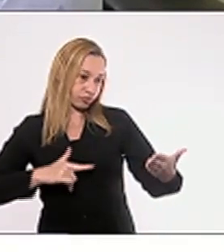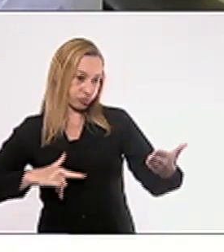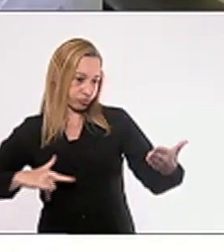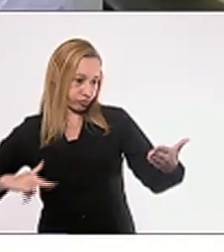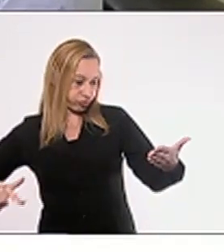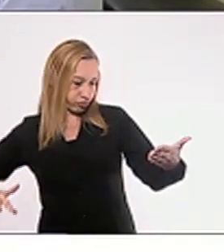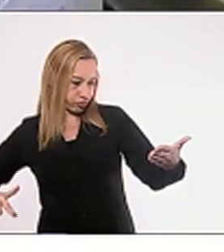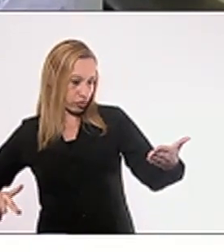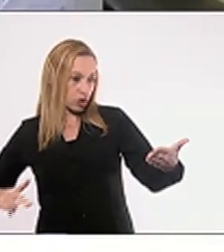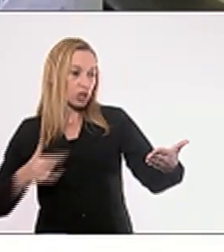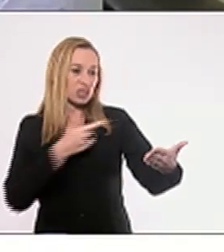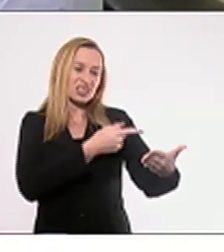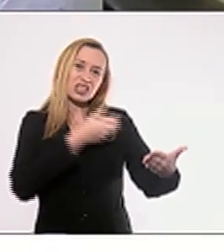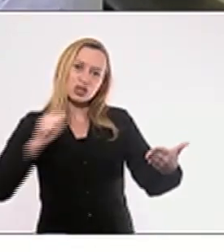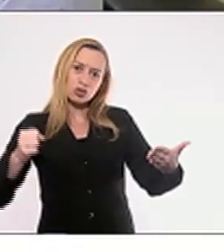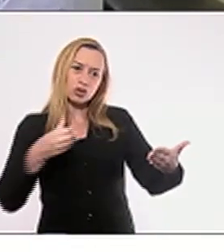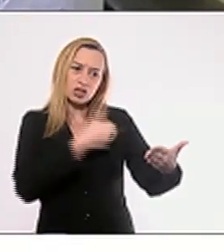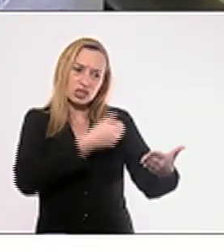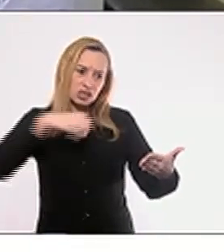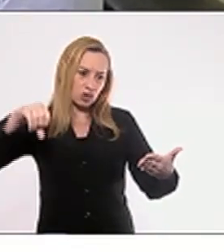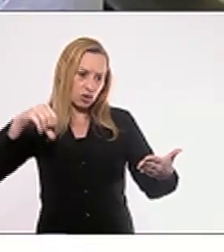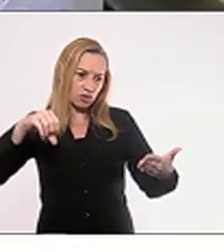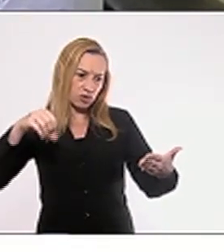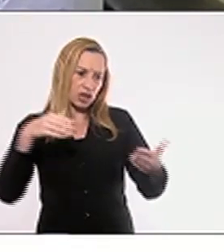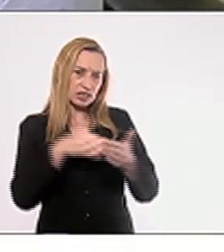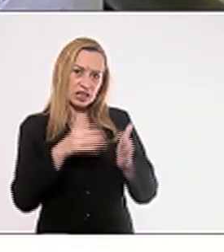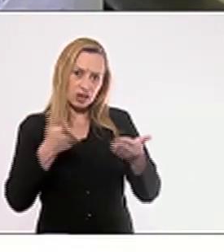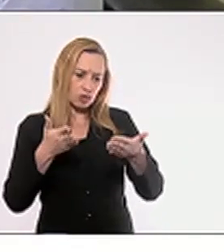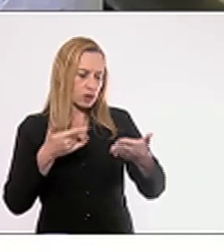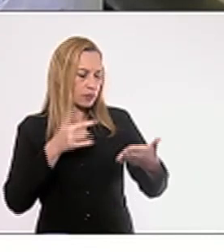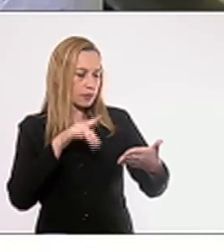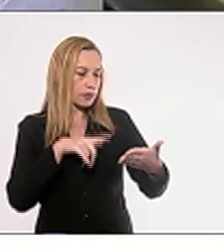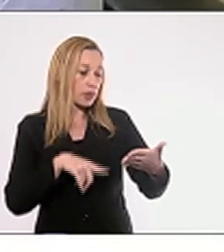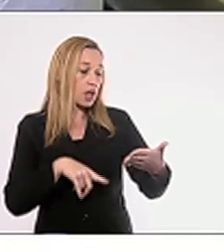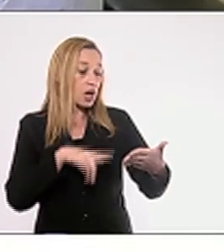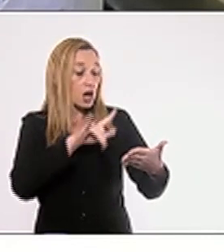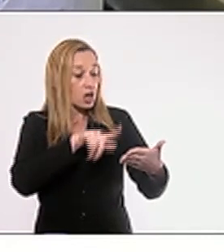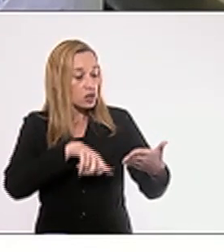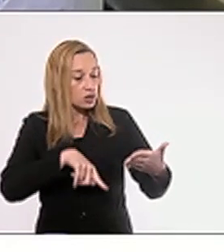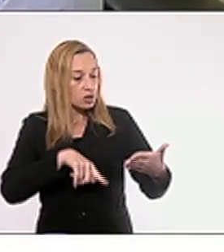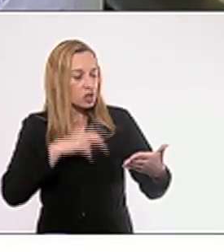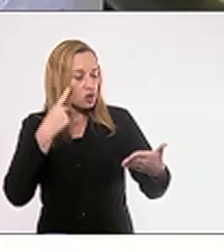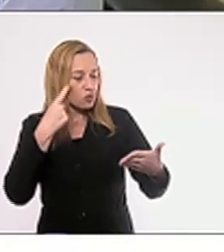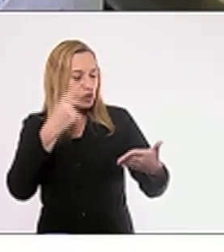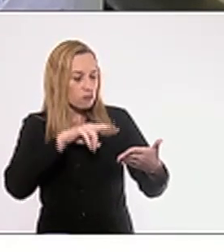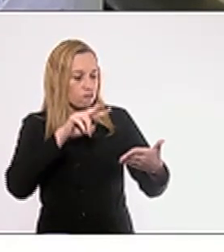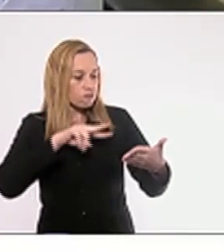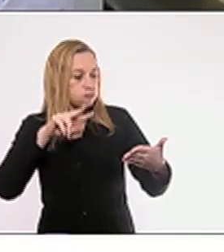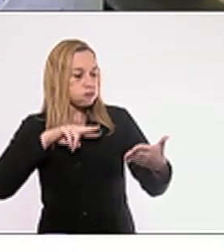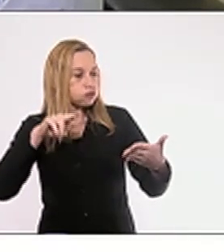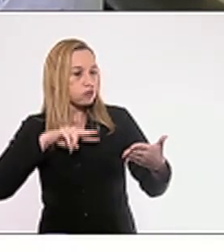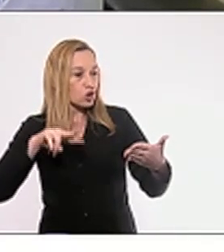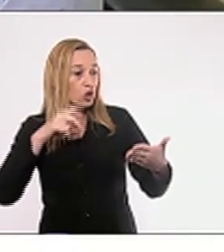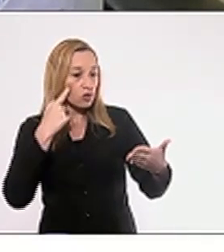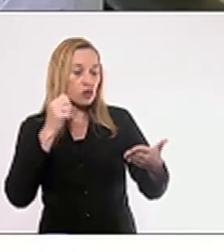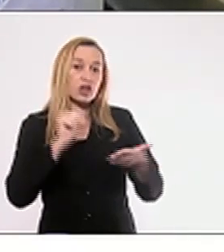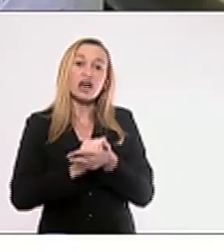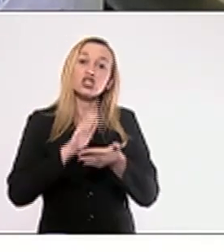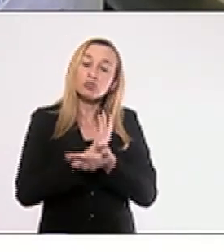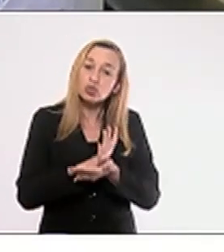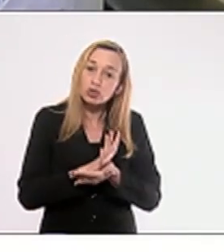inteiro e 2019 até a presente data, que está no anexo. E no meu levantamento eu coloco as multas que